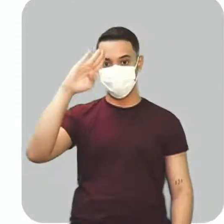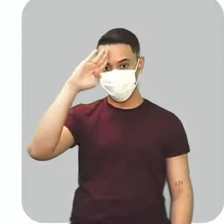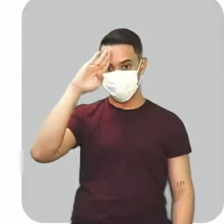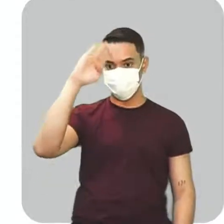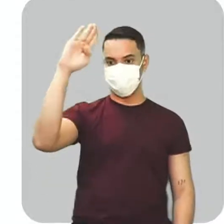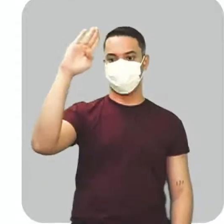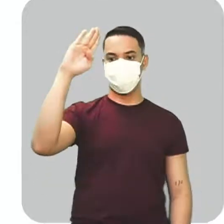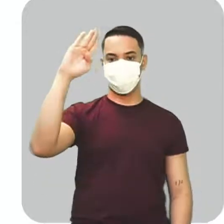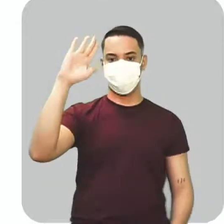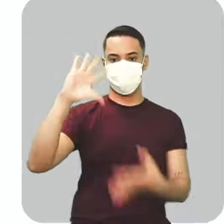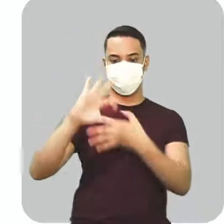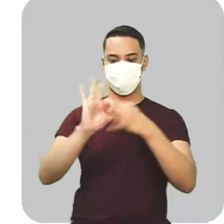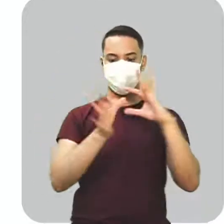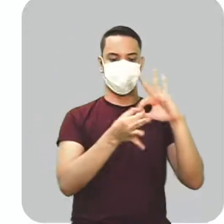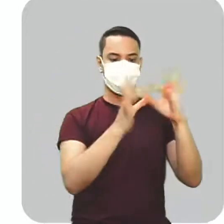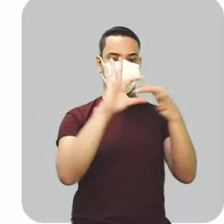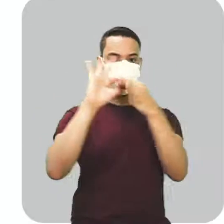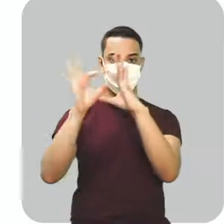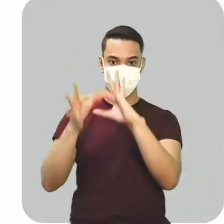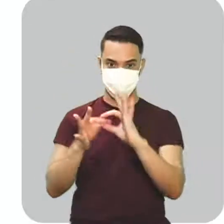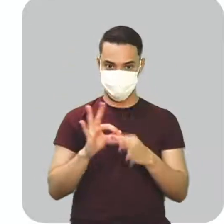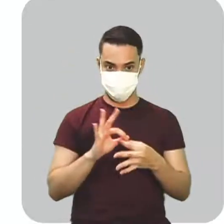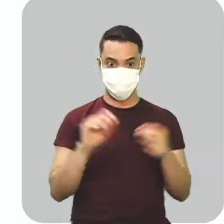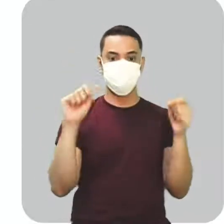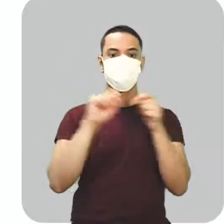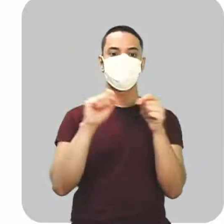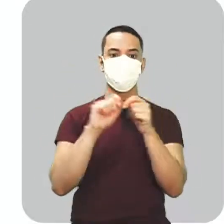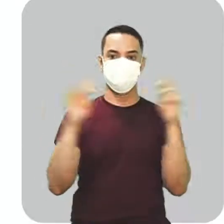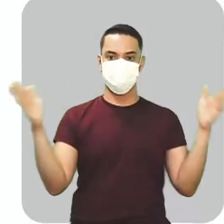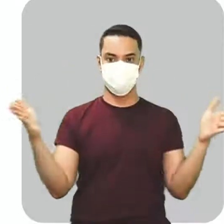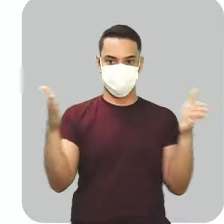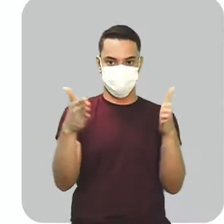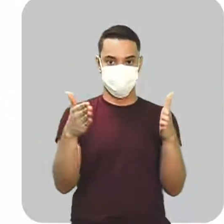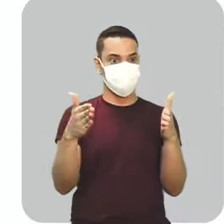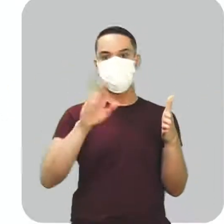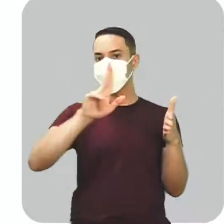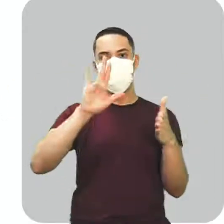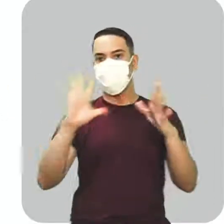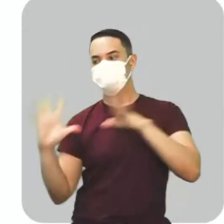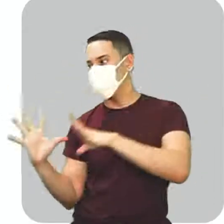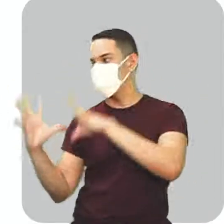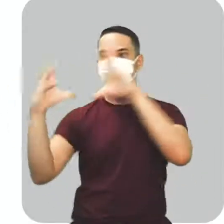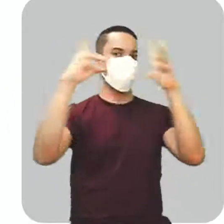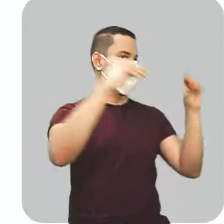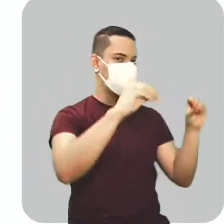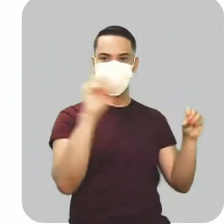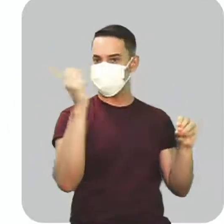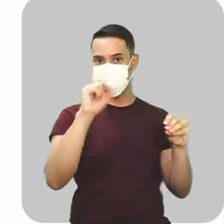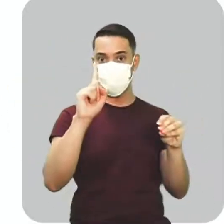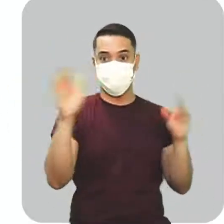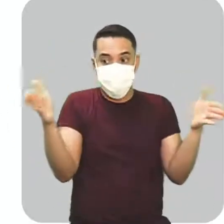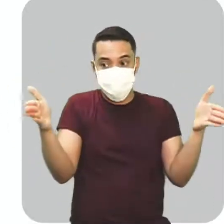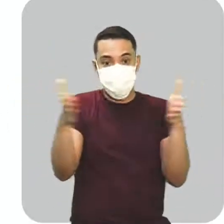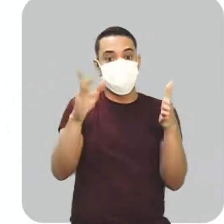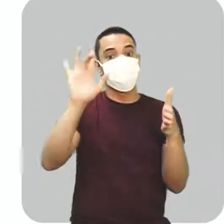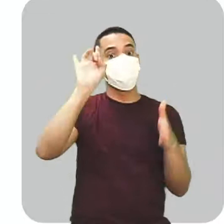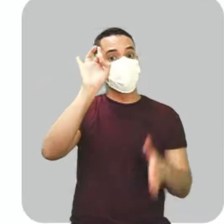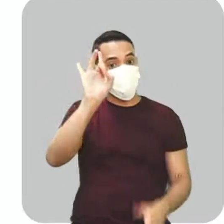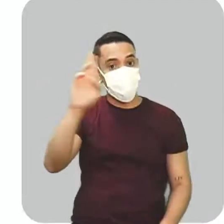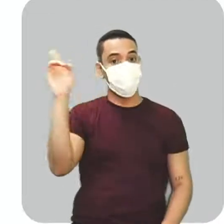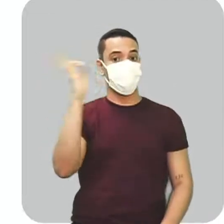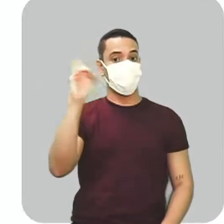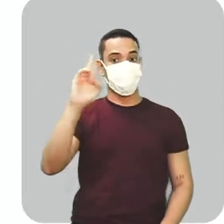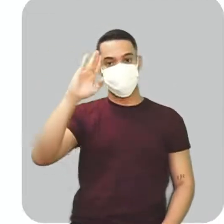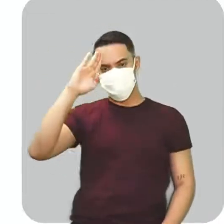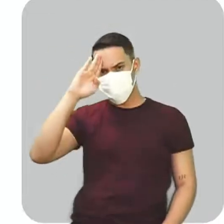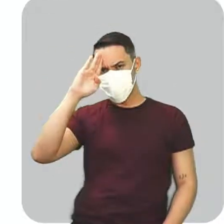se destacaram nas Olimpíadas. Não está fazendo uma restrição? Então, aí, amadinho, está limitando. Então, oração